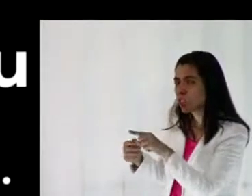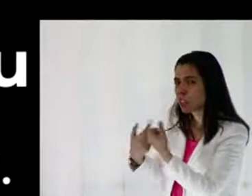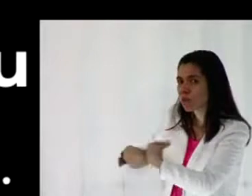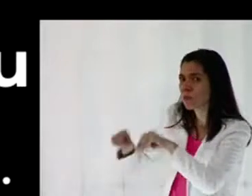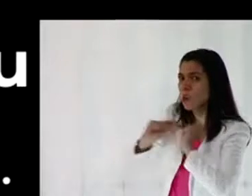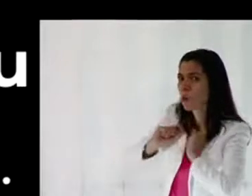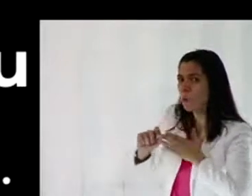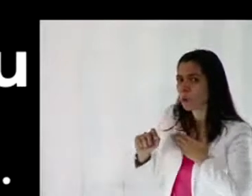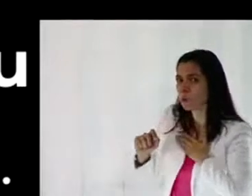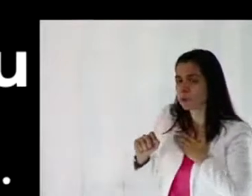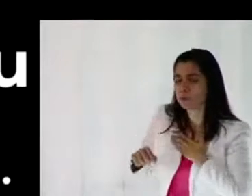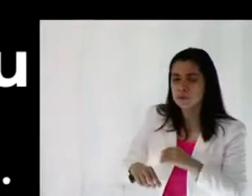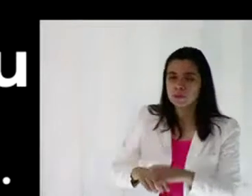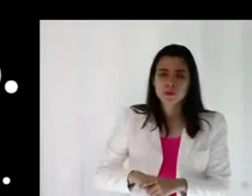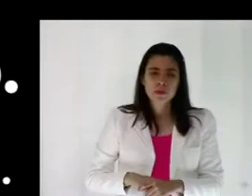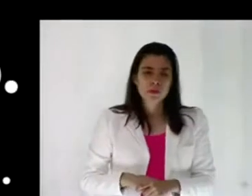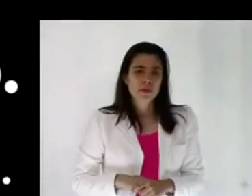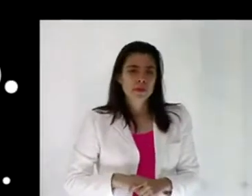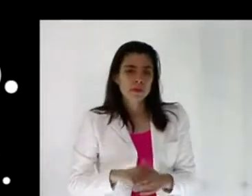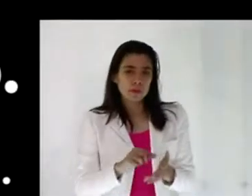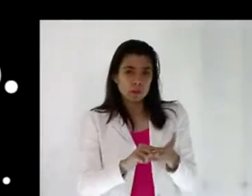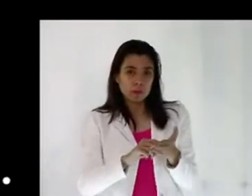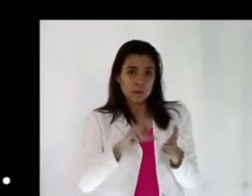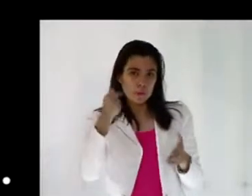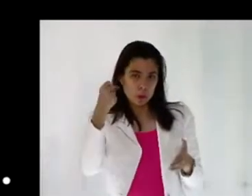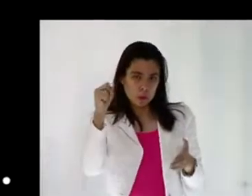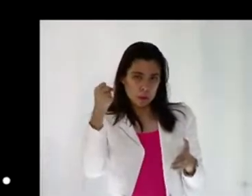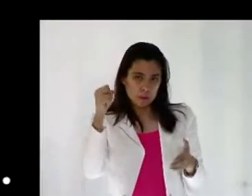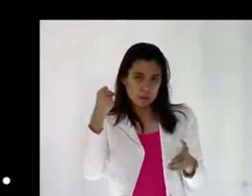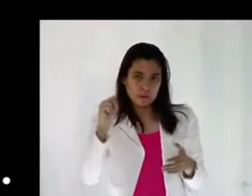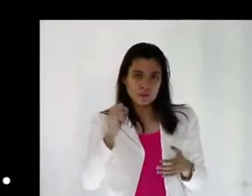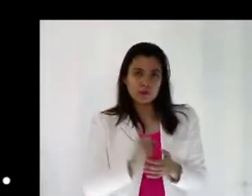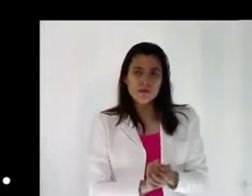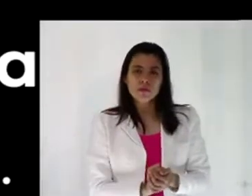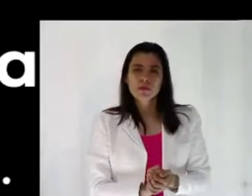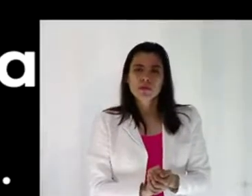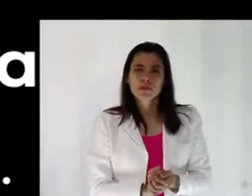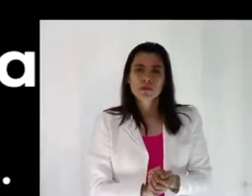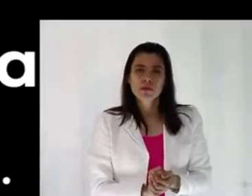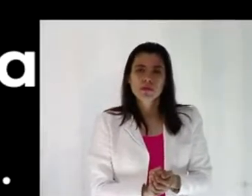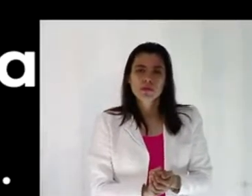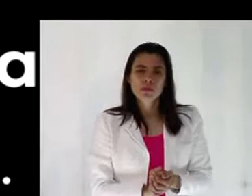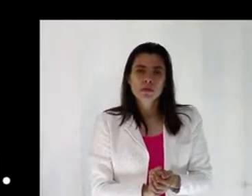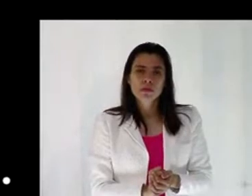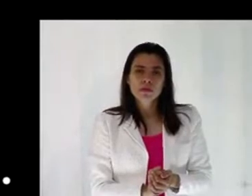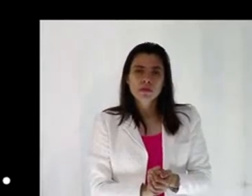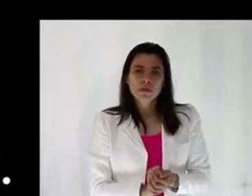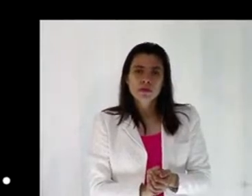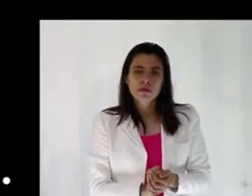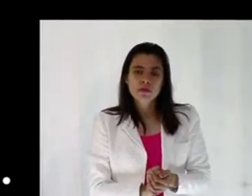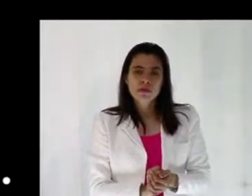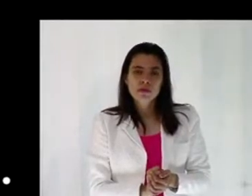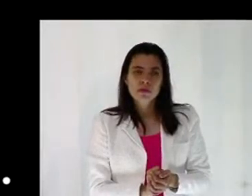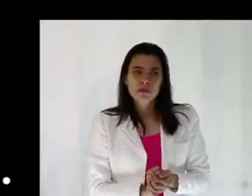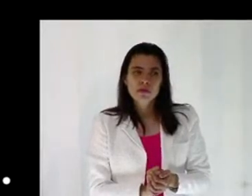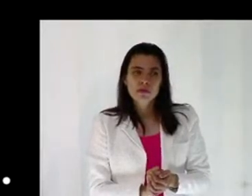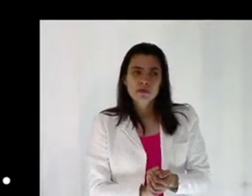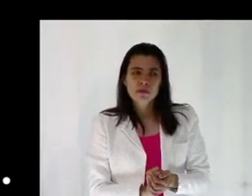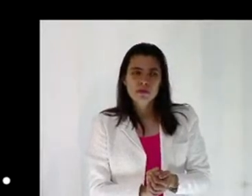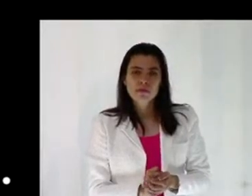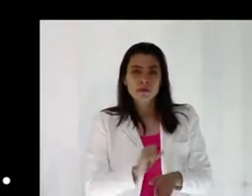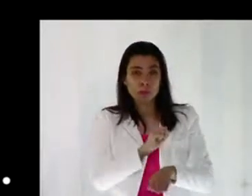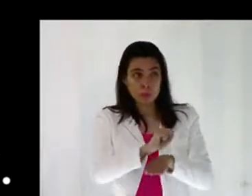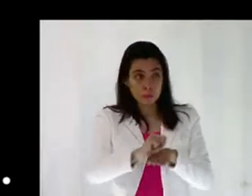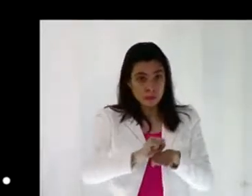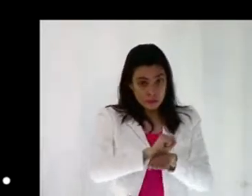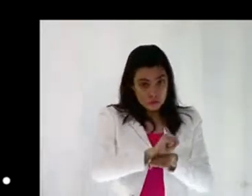8. Respondeu Abraão: Deus proverá para si, meu filho, o